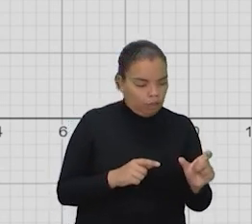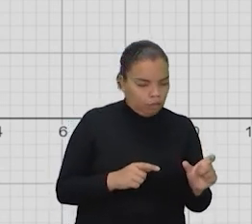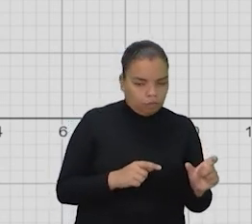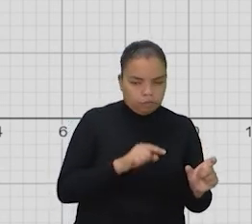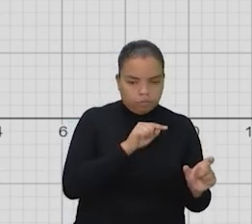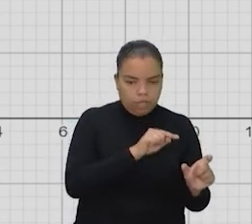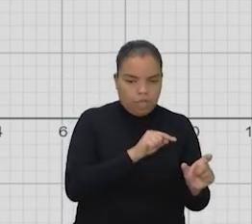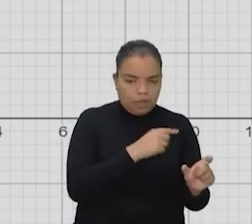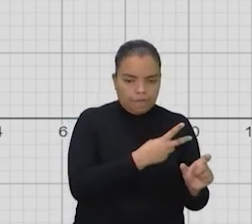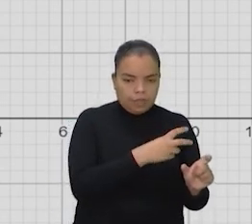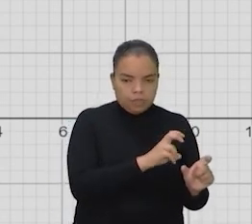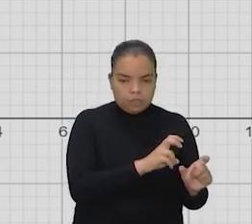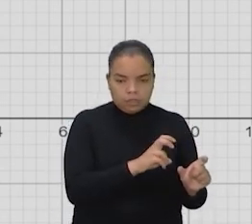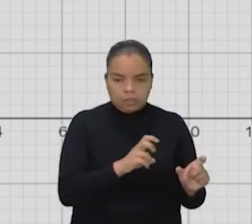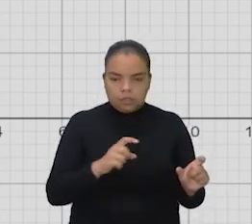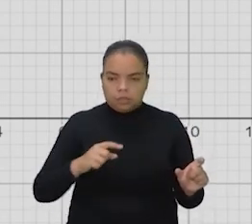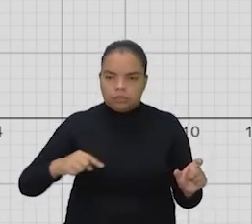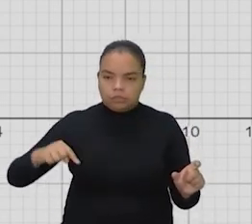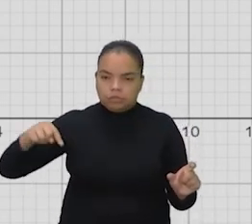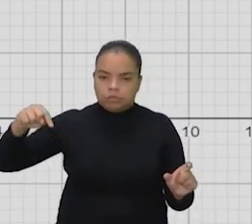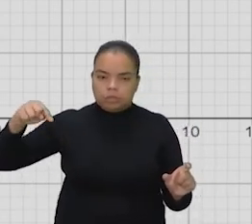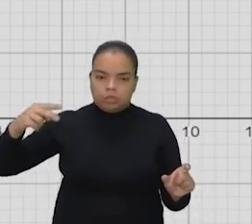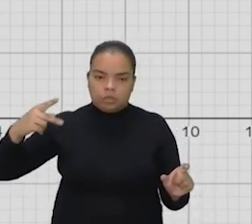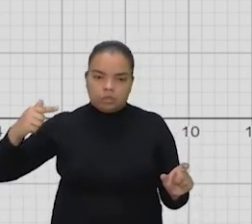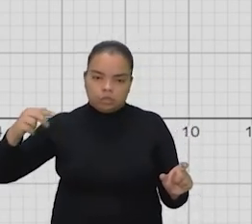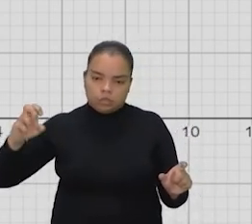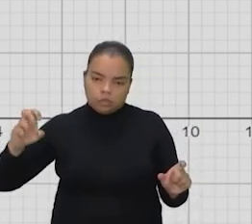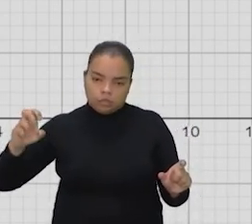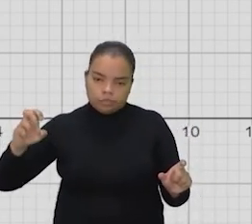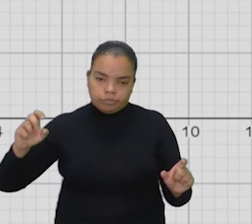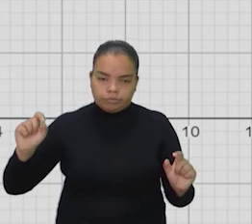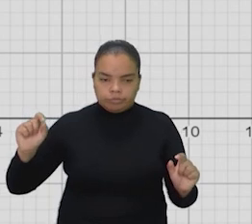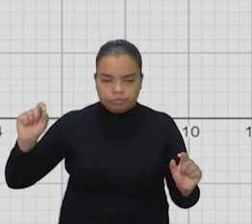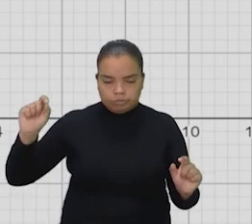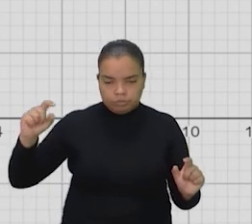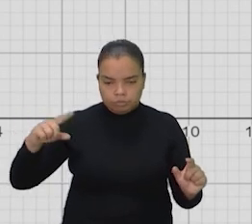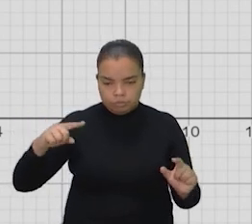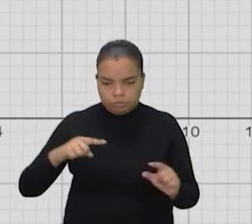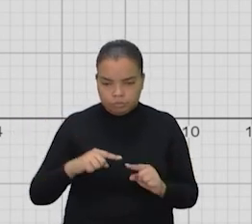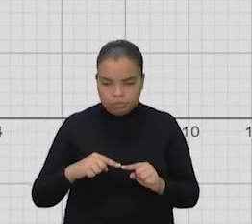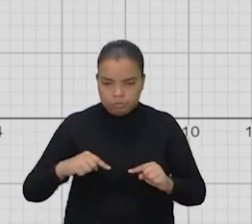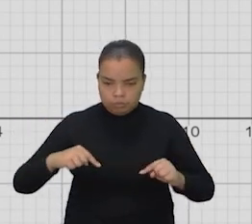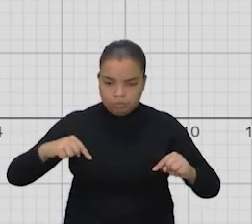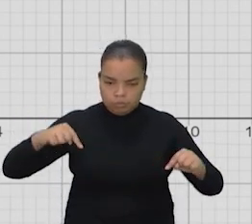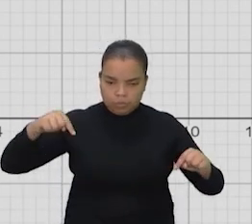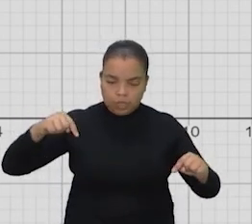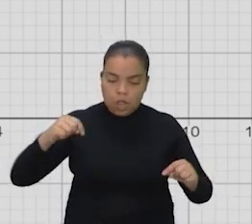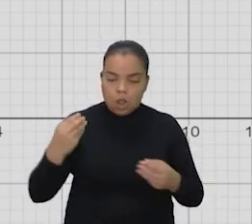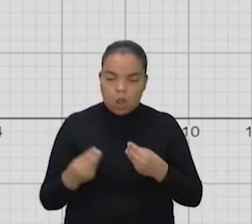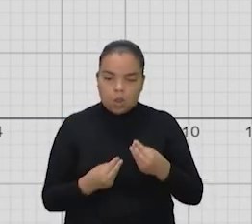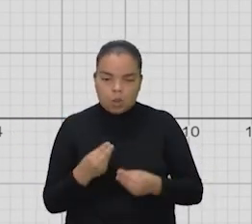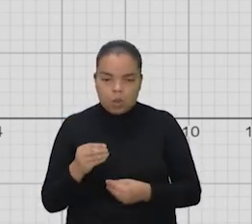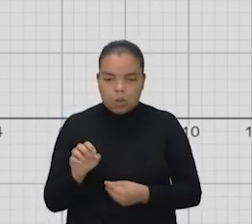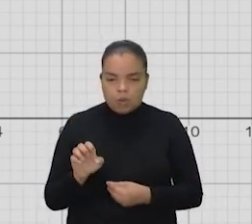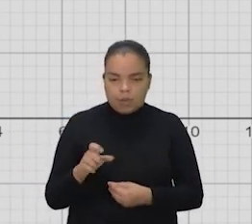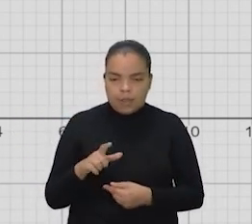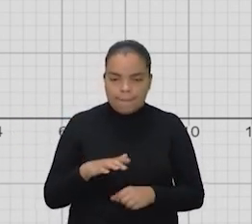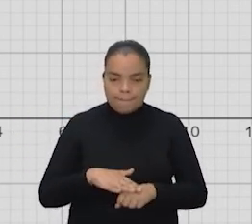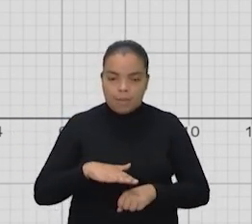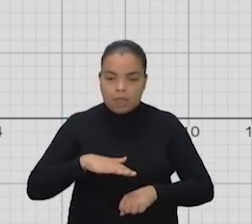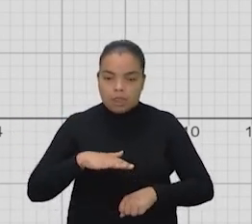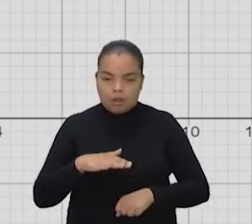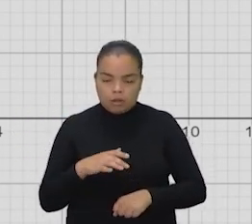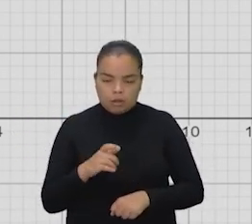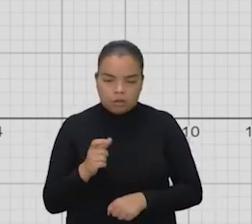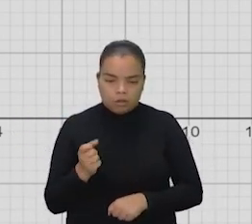diferença inicial é 75, lá em cima, ó, 75. E o E, como é maior que zero, o expoente não é